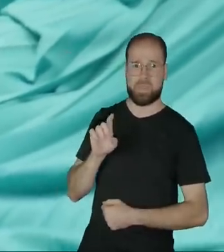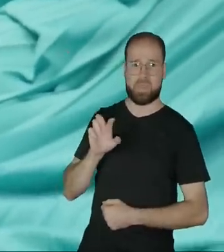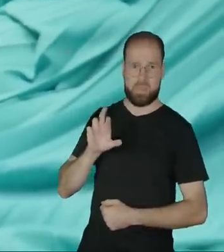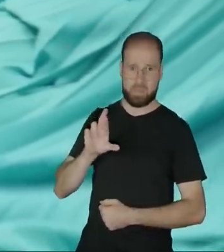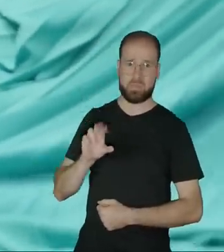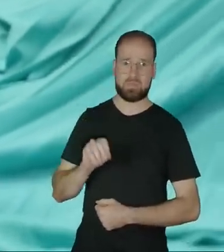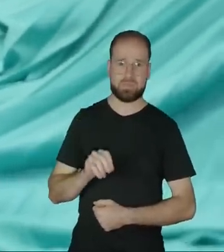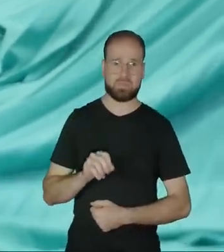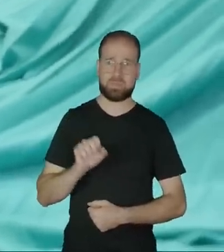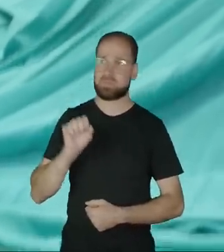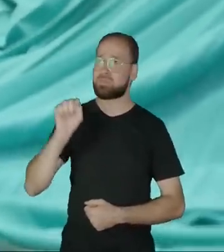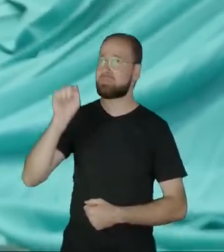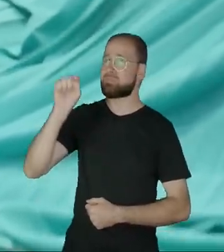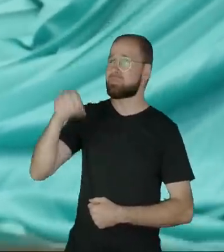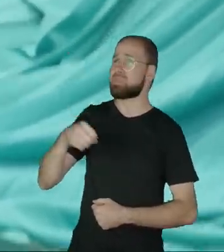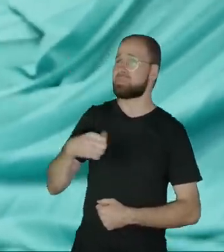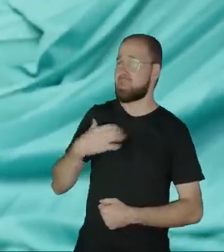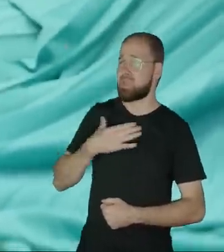Sim.